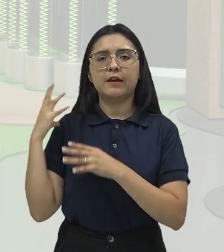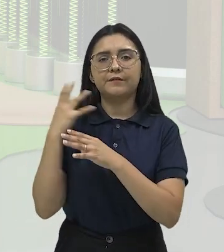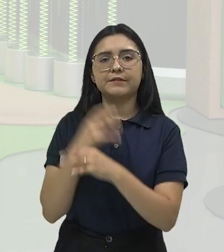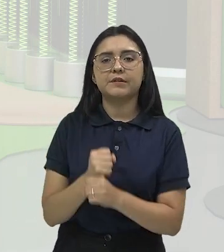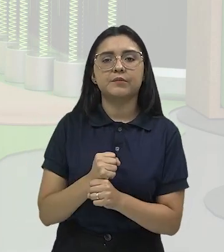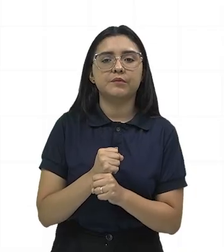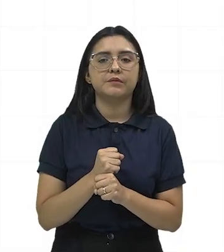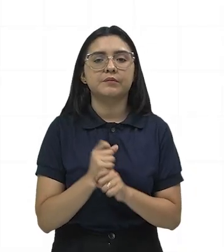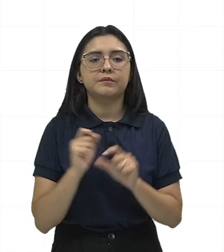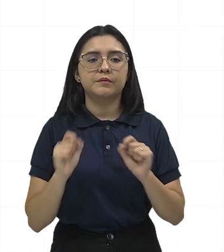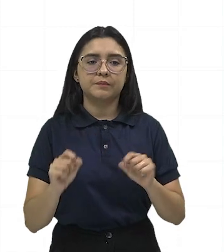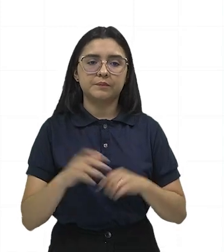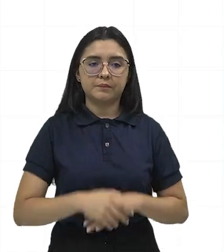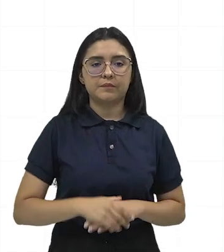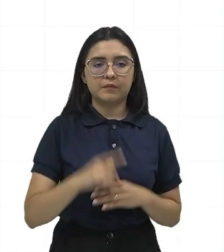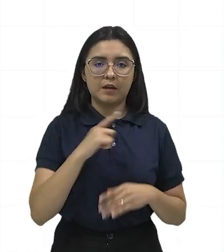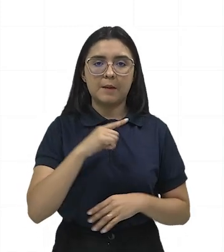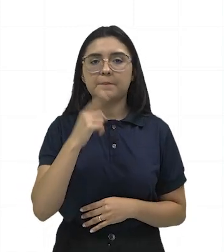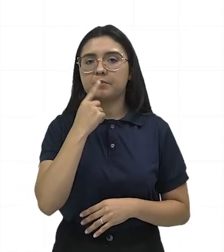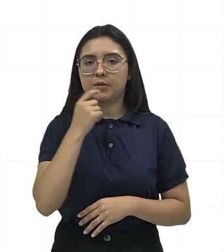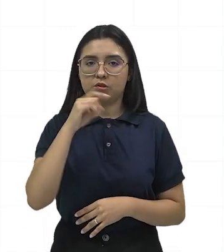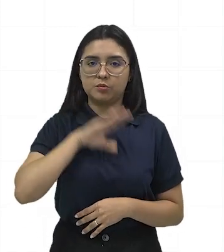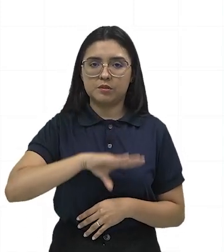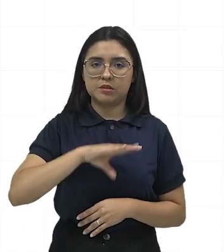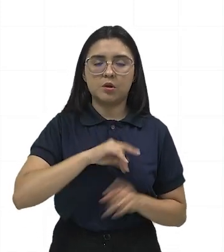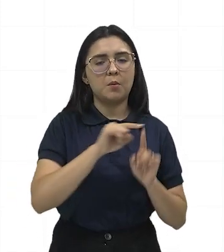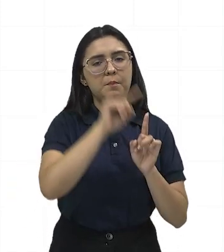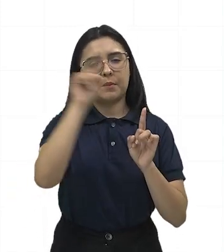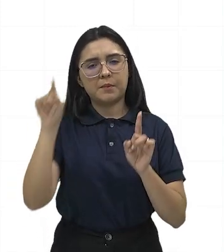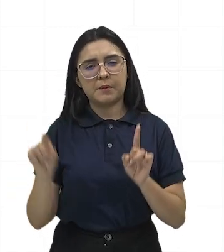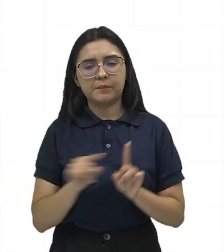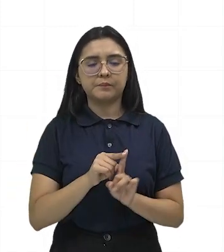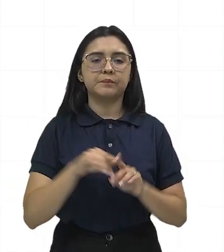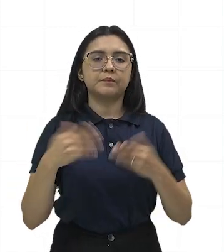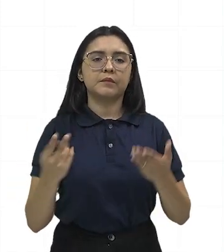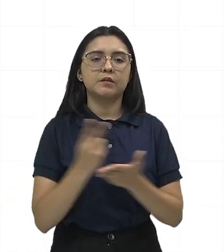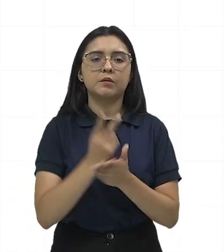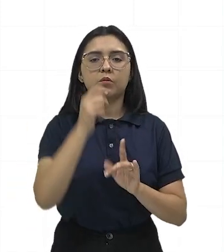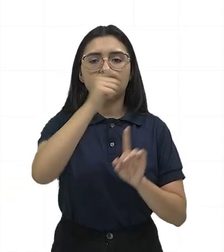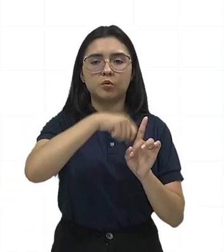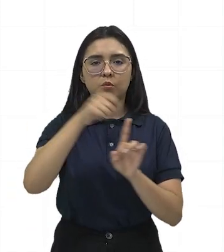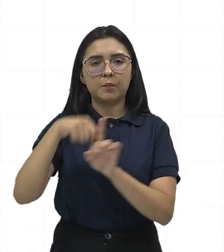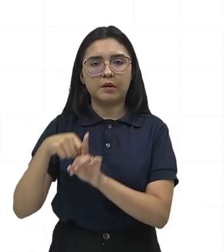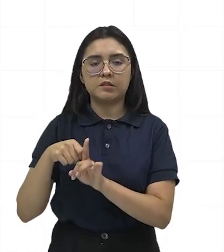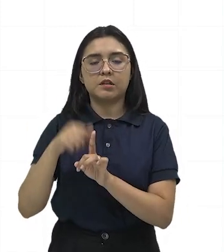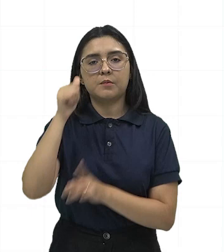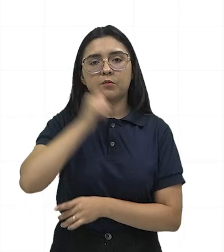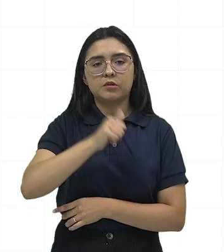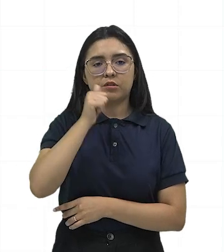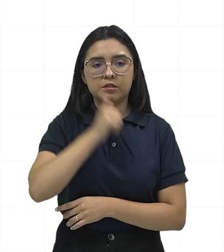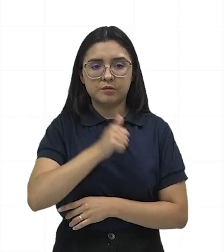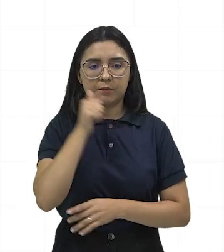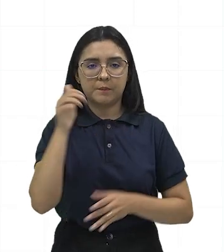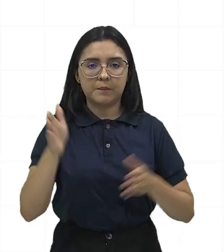ali sobre o ciclo menstrual. Então, todo mês, o corpo da mulher em idade reprodutiva se